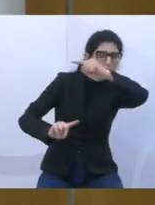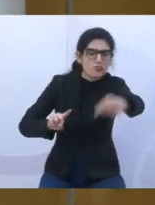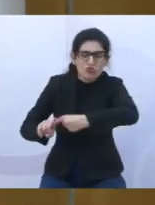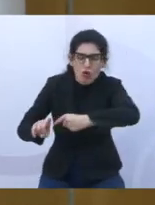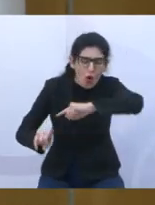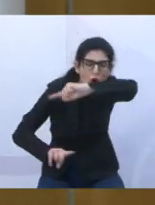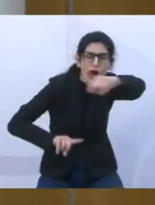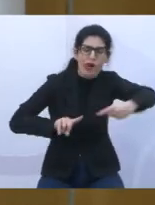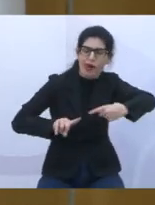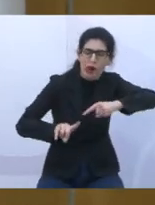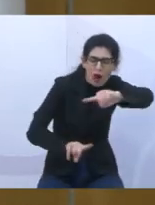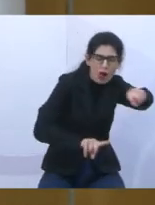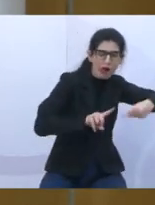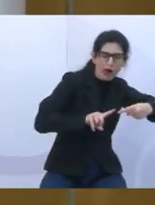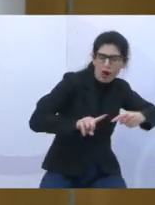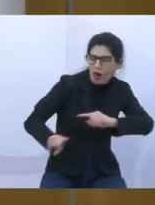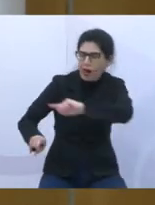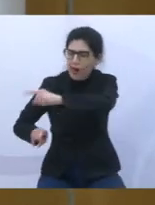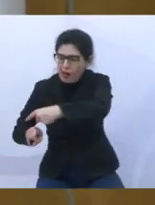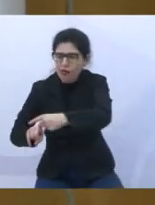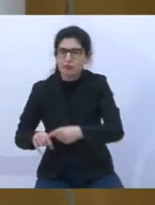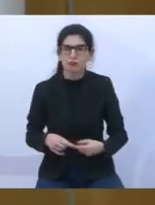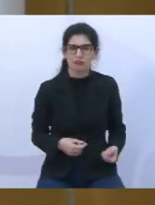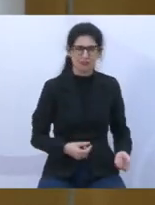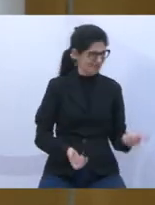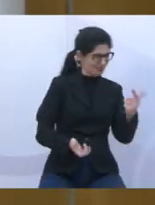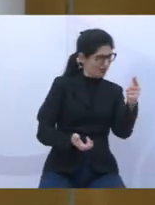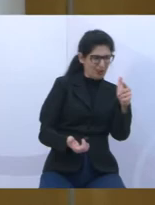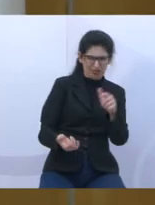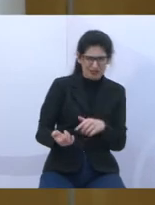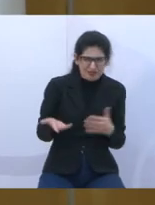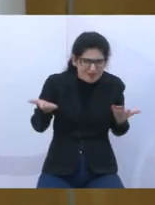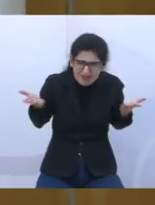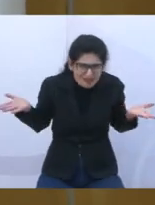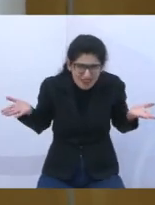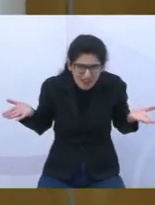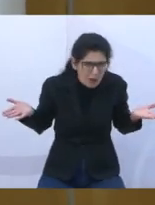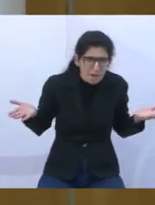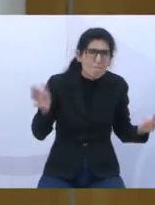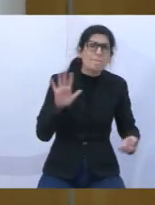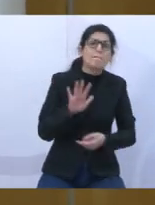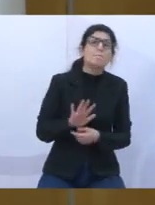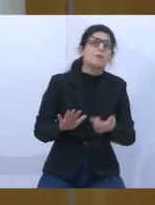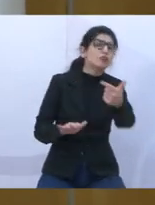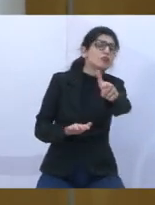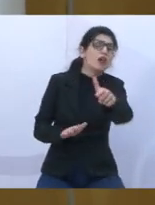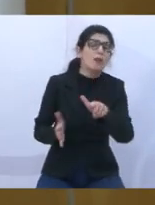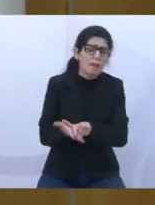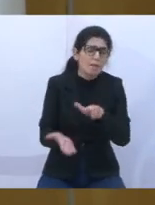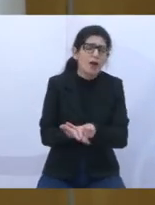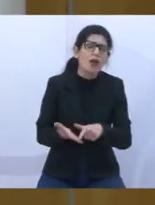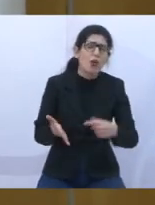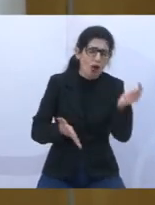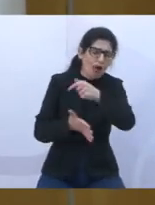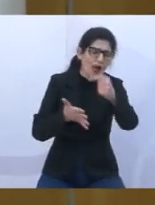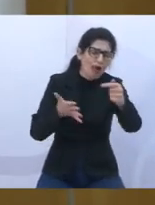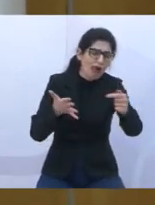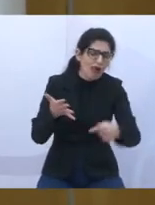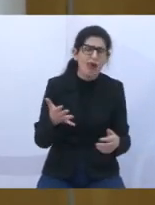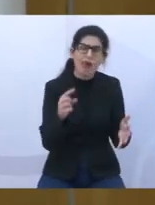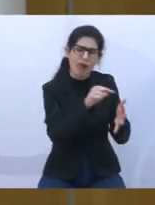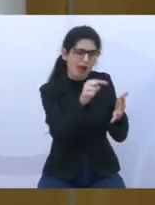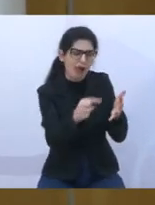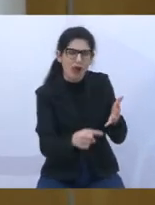dessa administração nós não temos plano de meta realizado aqui não é pessoal o